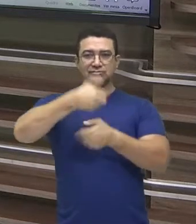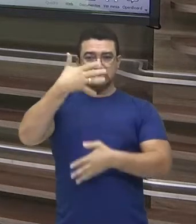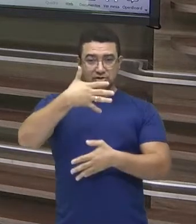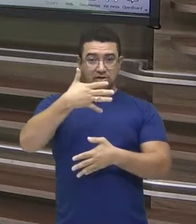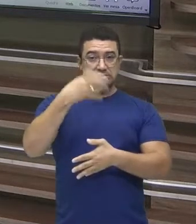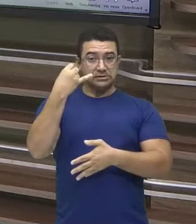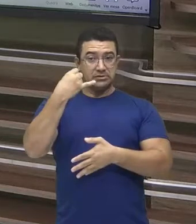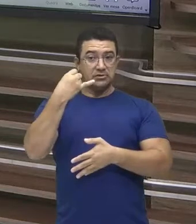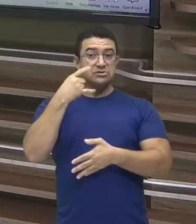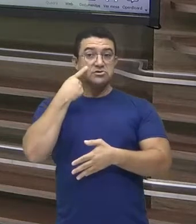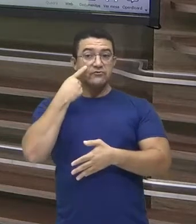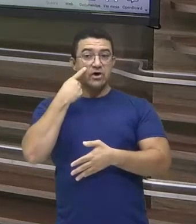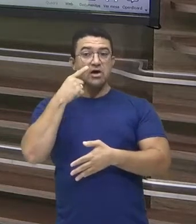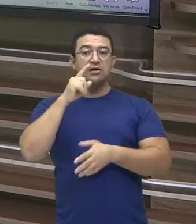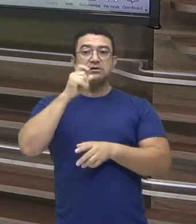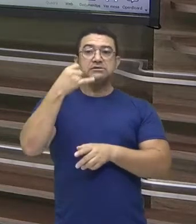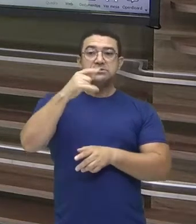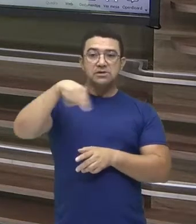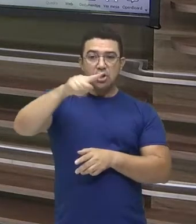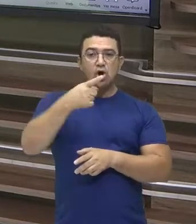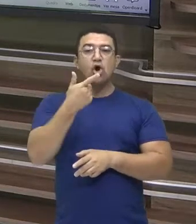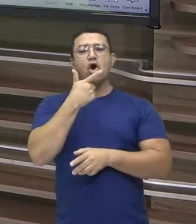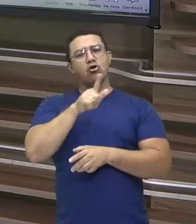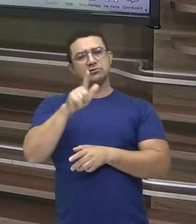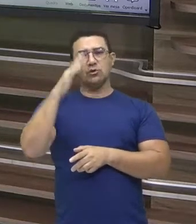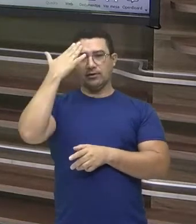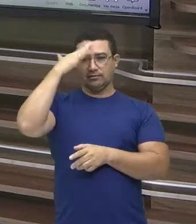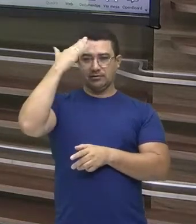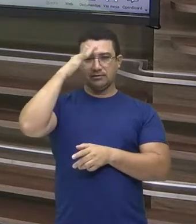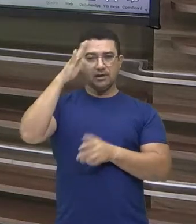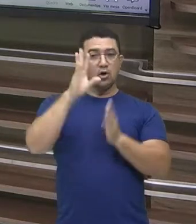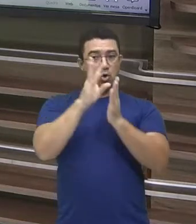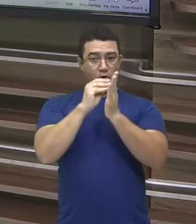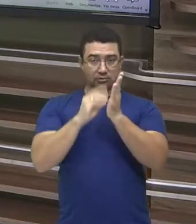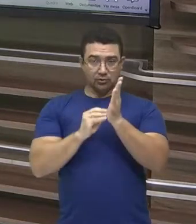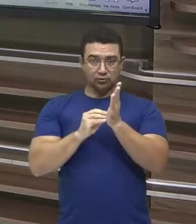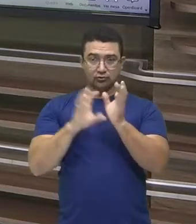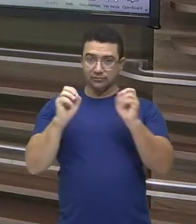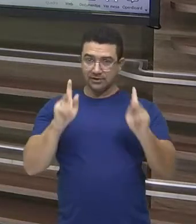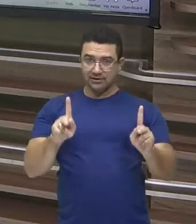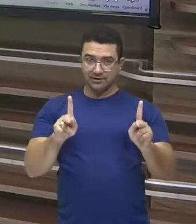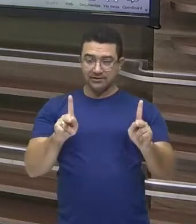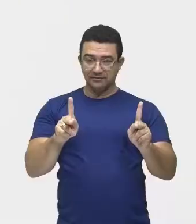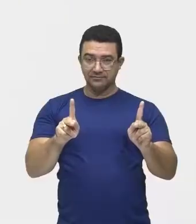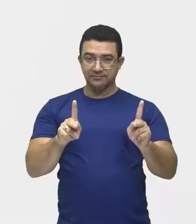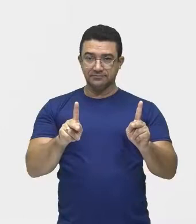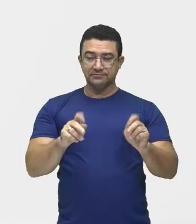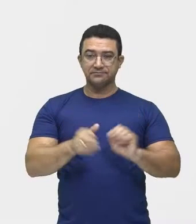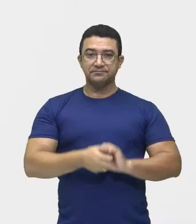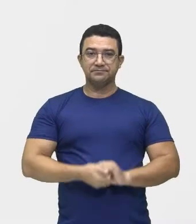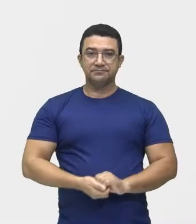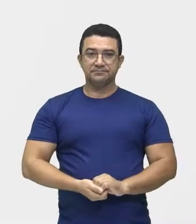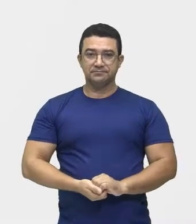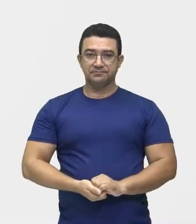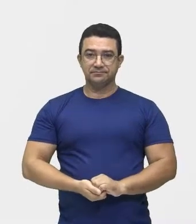vocês conseguiram assimilar o conteúdo de forma satisfatória. Vamos lá para a questão no quadro para a gente.